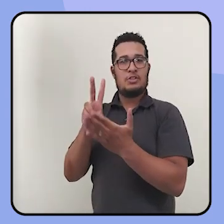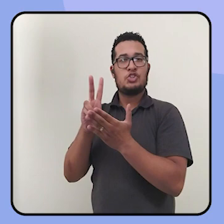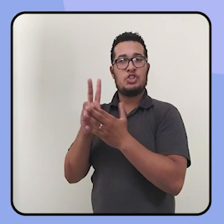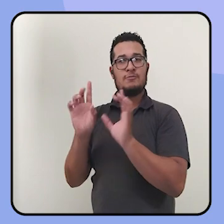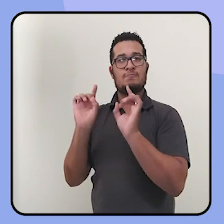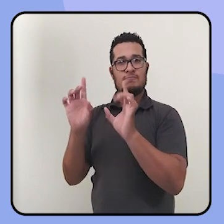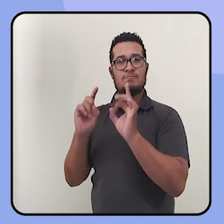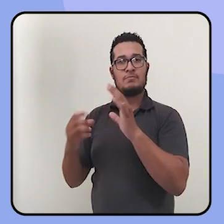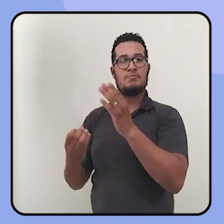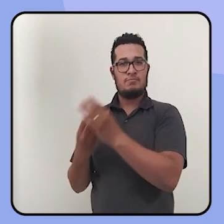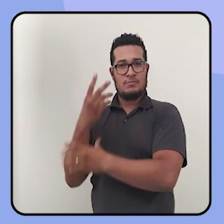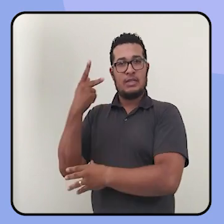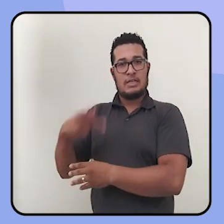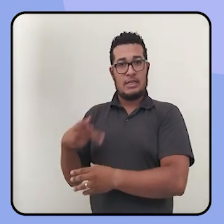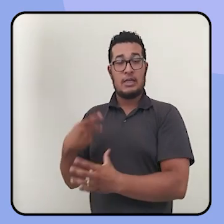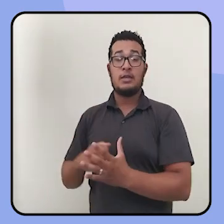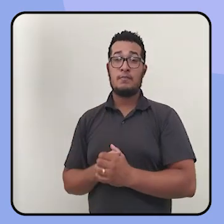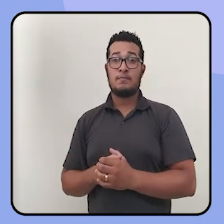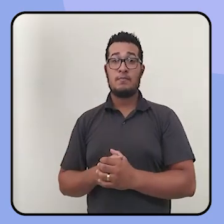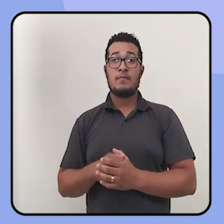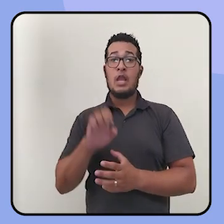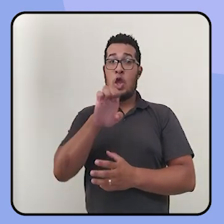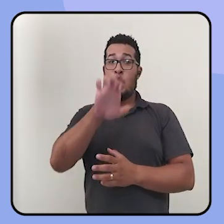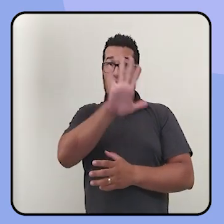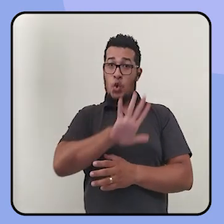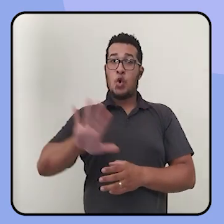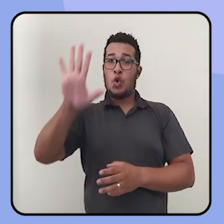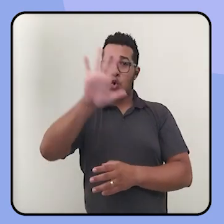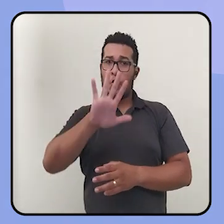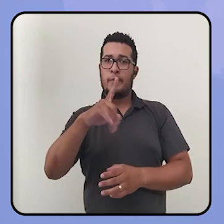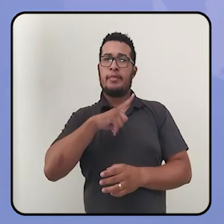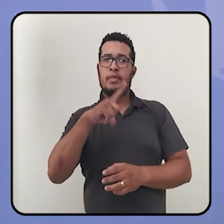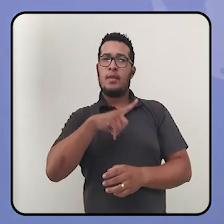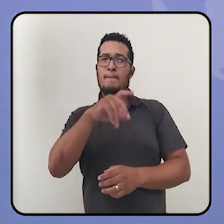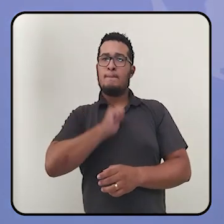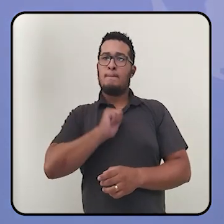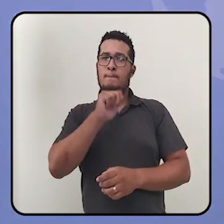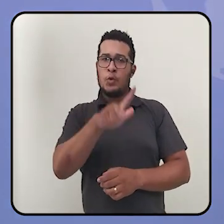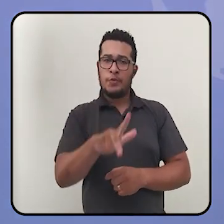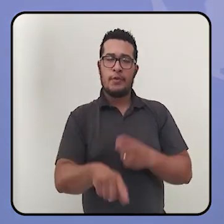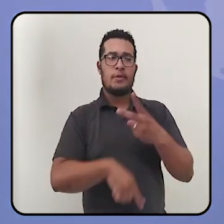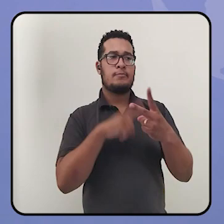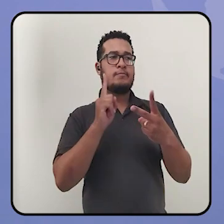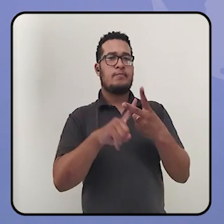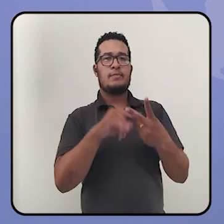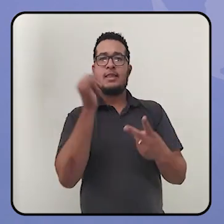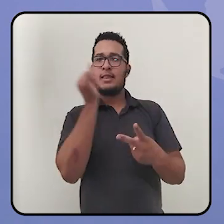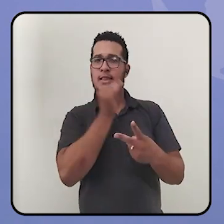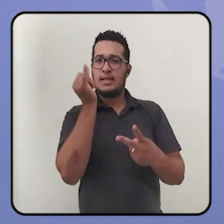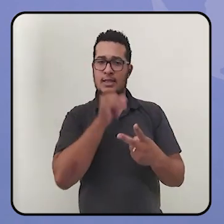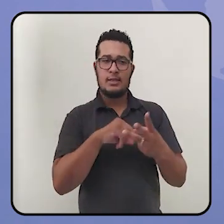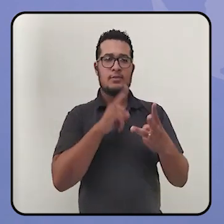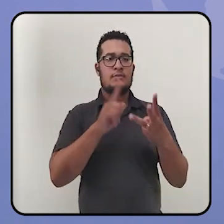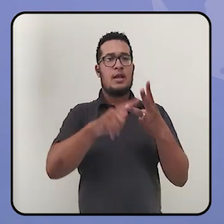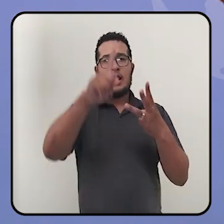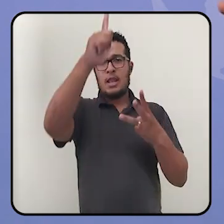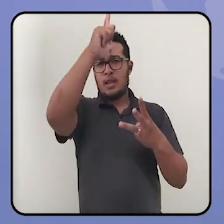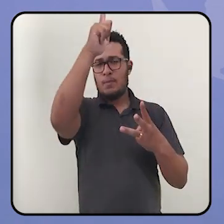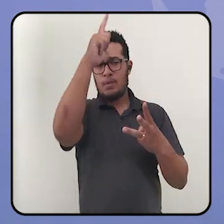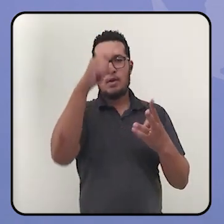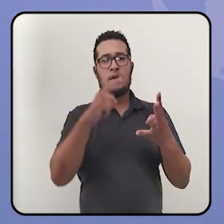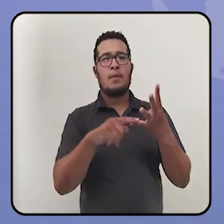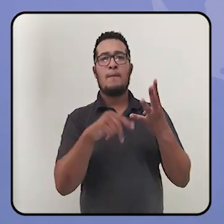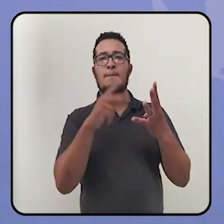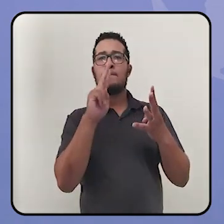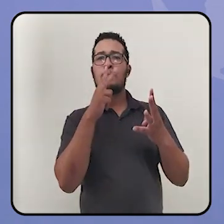como povos dos sambaquis. Os sambaquis são conchas de molúsculos que eles